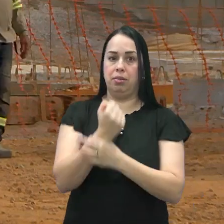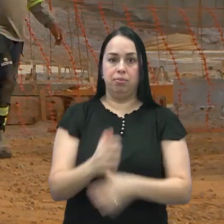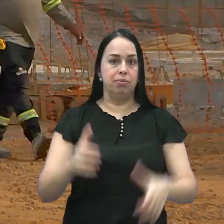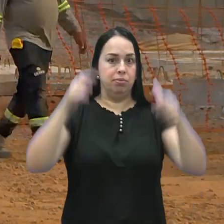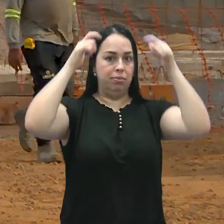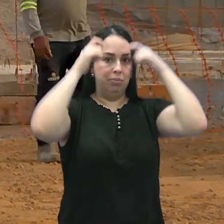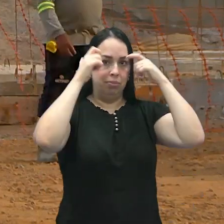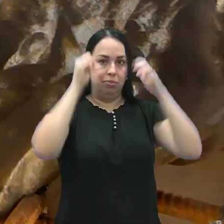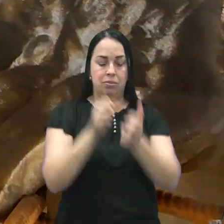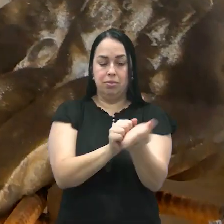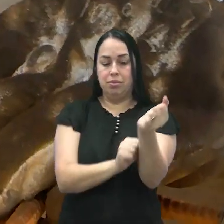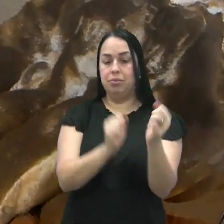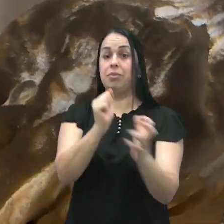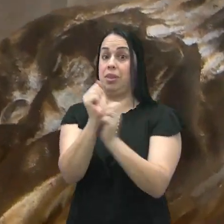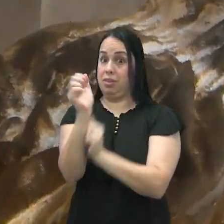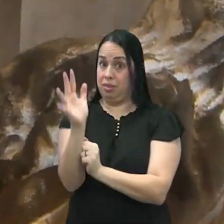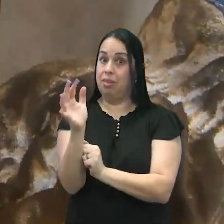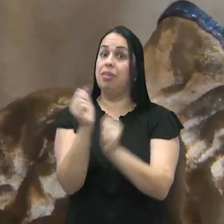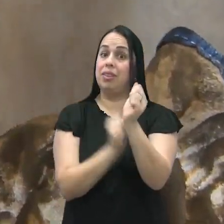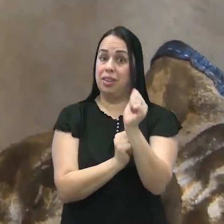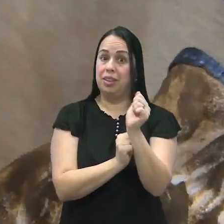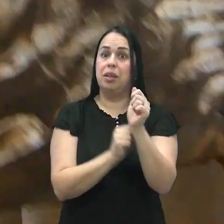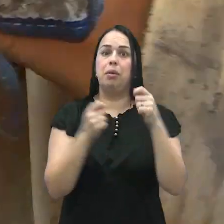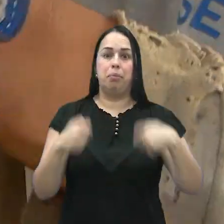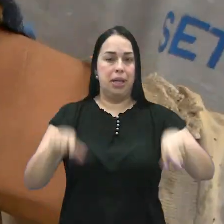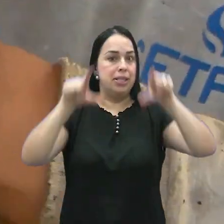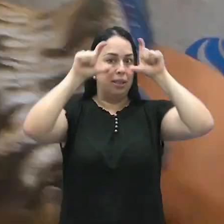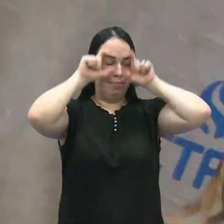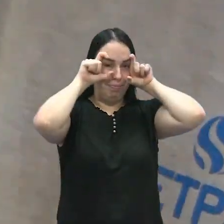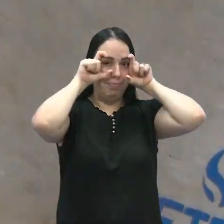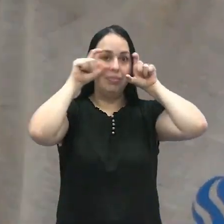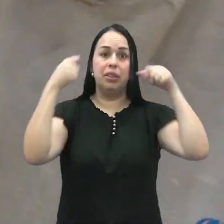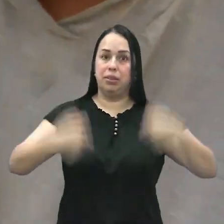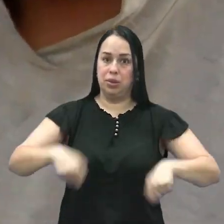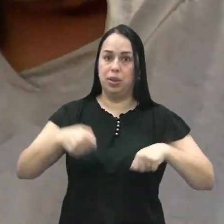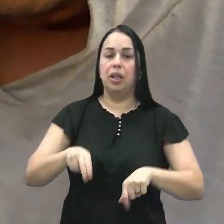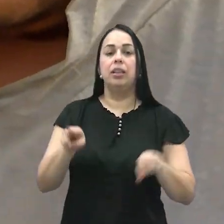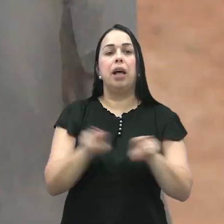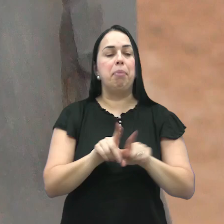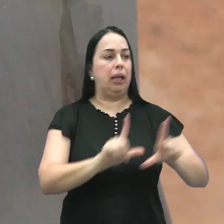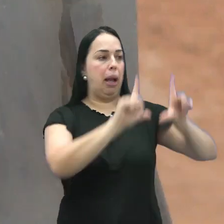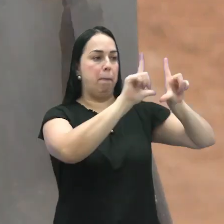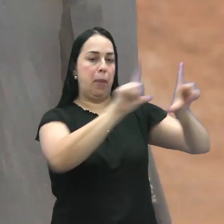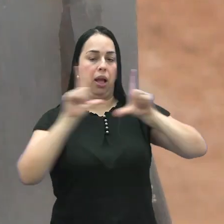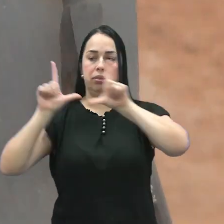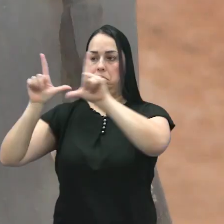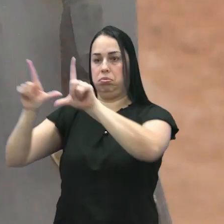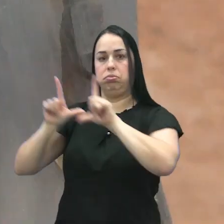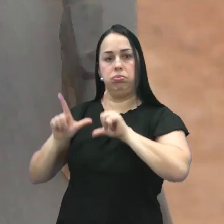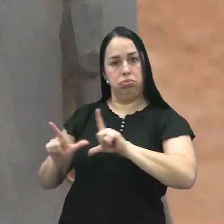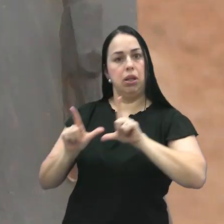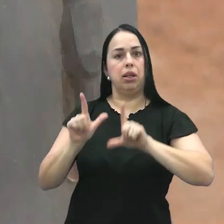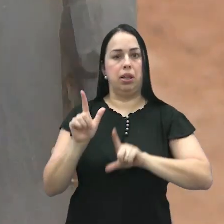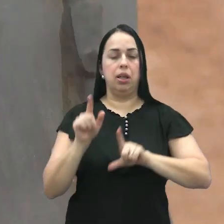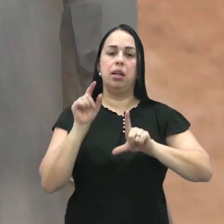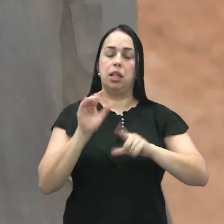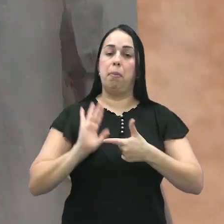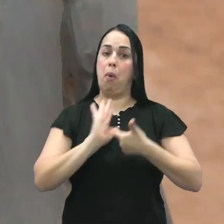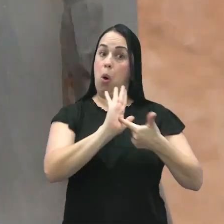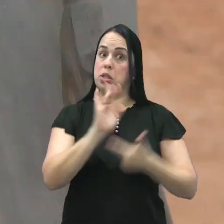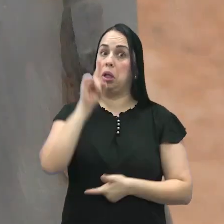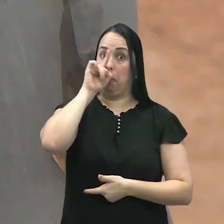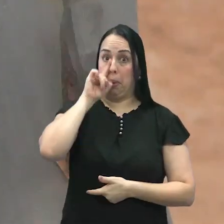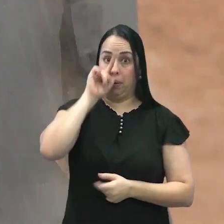de segurança. Equipamentos de proteção individual e coletivo não podem faltar. Tem ainda as placas espalhadas por